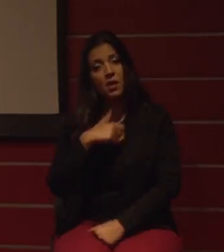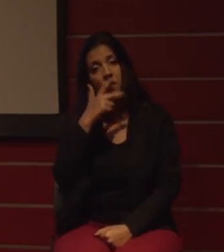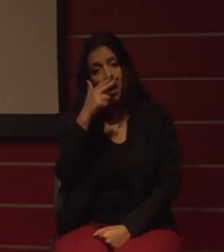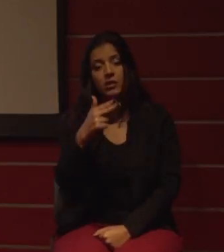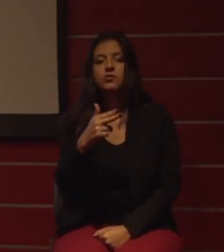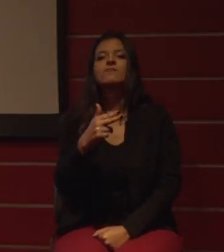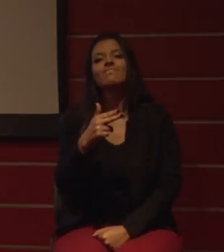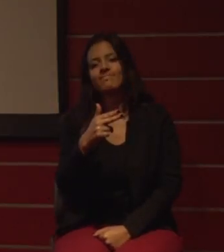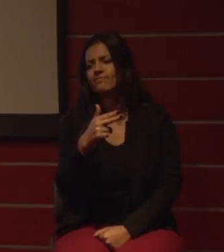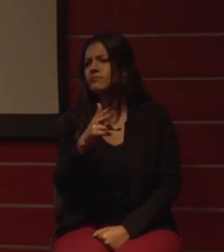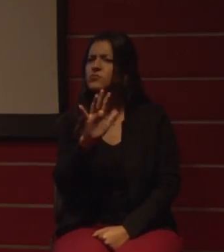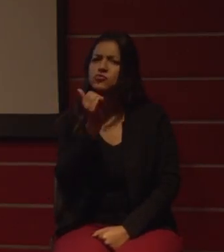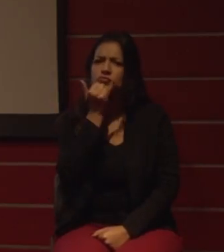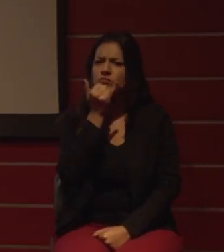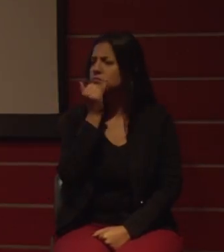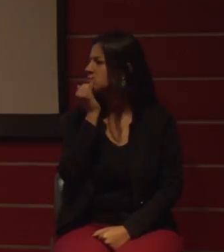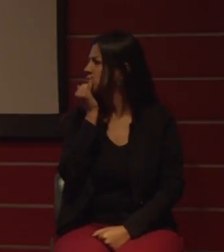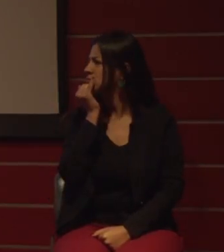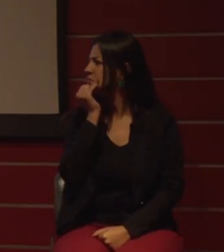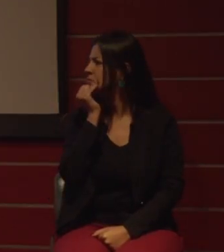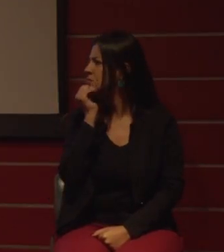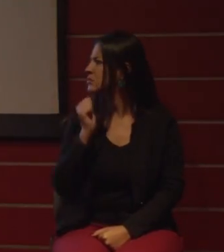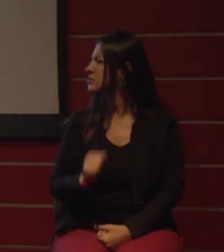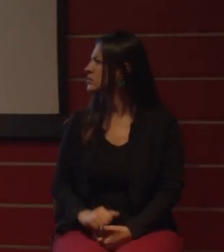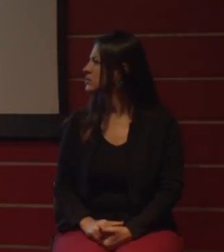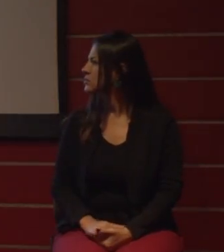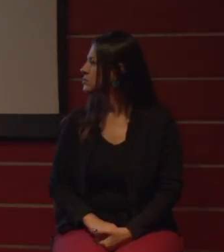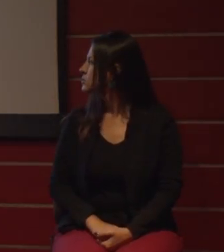uma deixa ver se eu não tinha